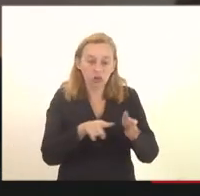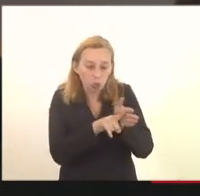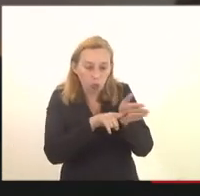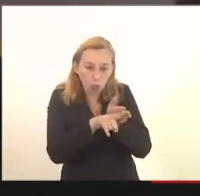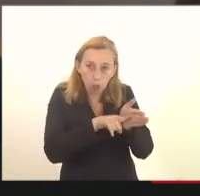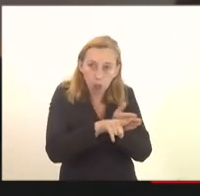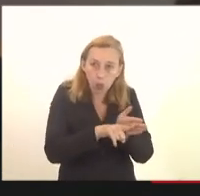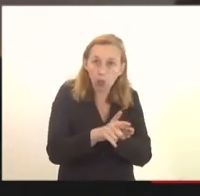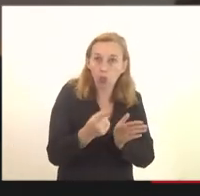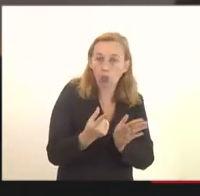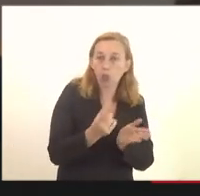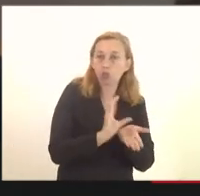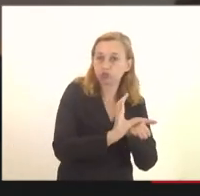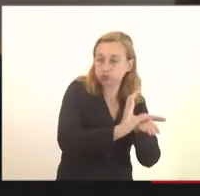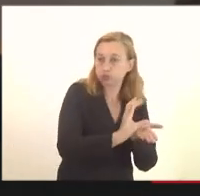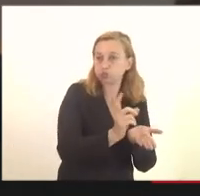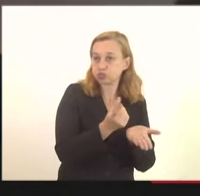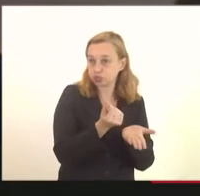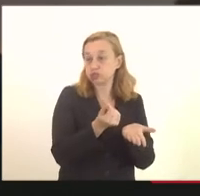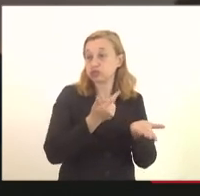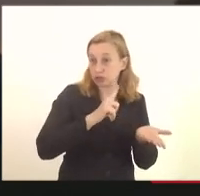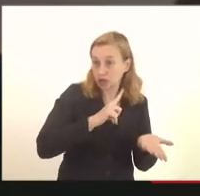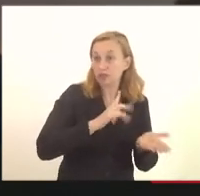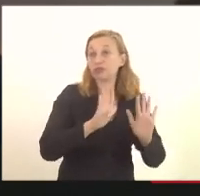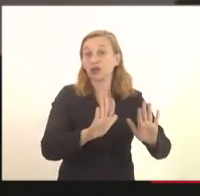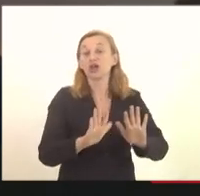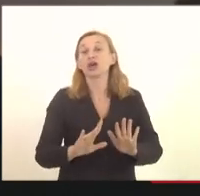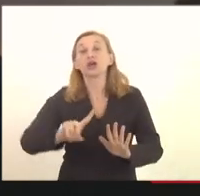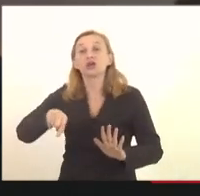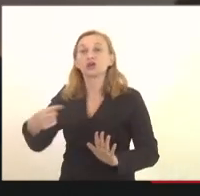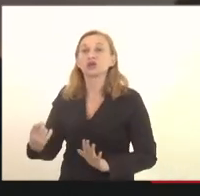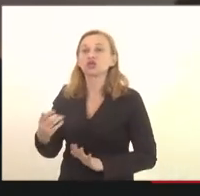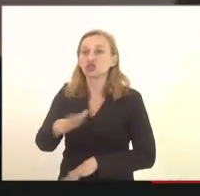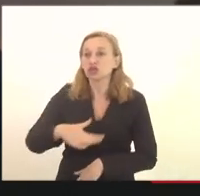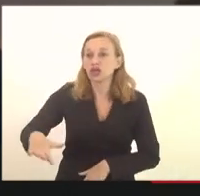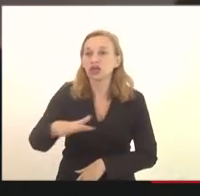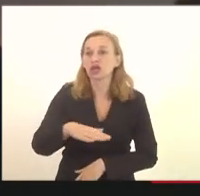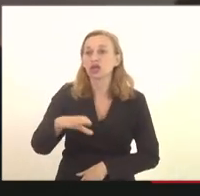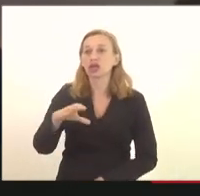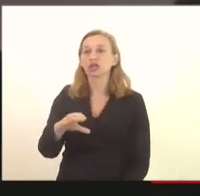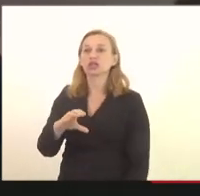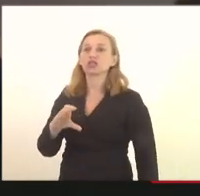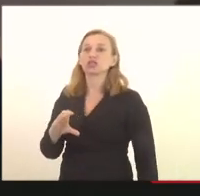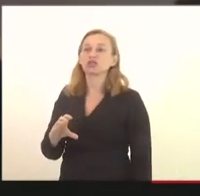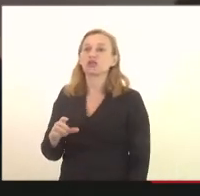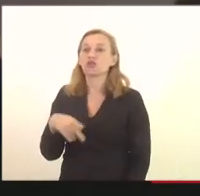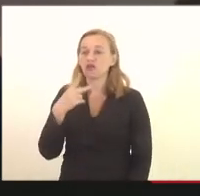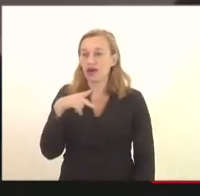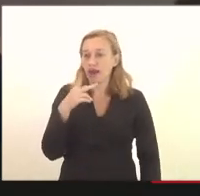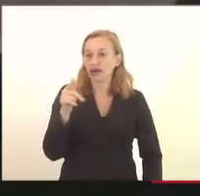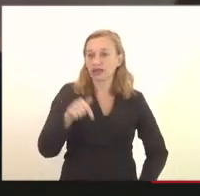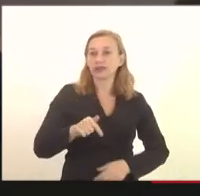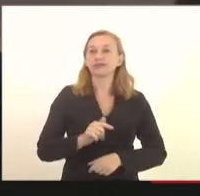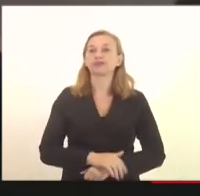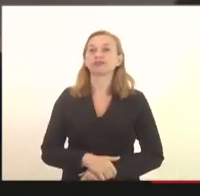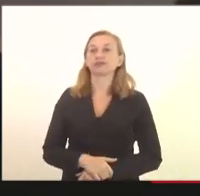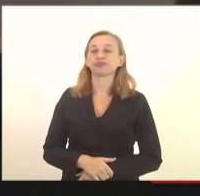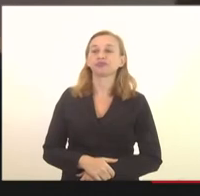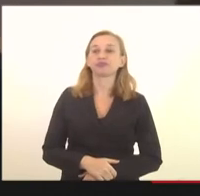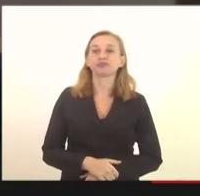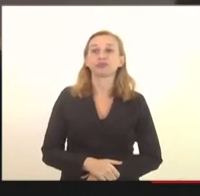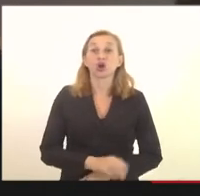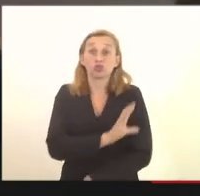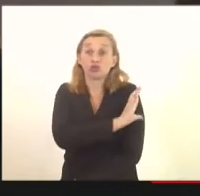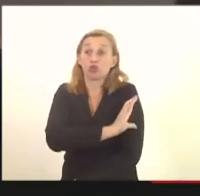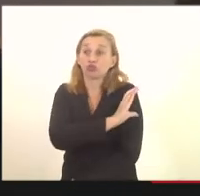Esse é o primeiro ponto. Em relação à revitalização de campos, eu não vou falar sobre Albacora, porque eu não conheço o